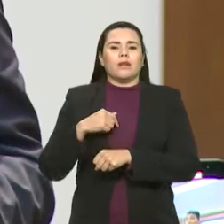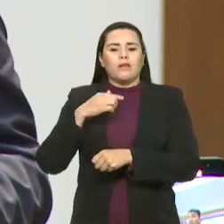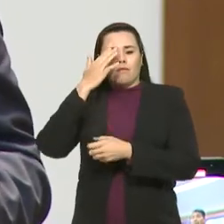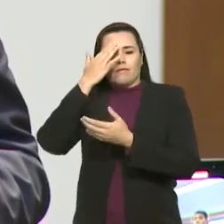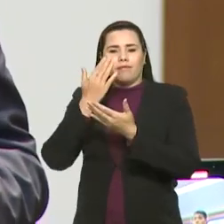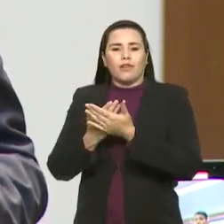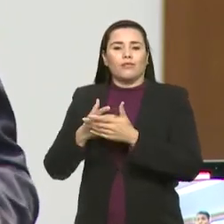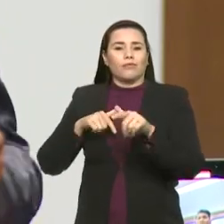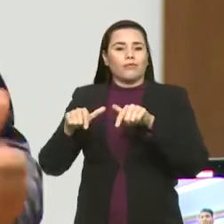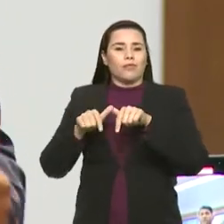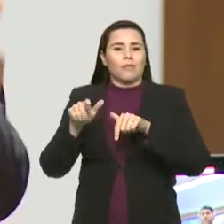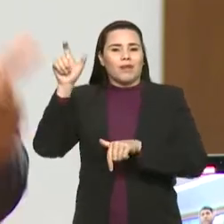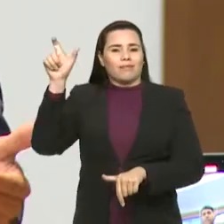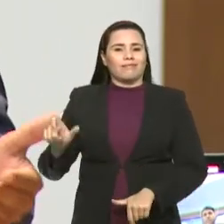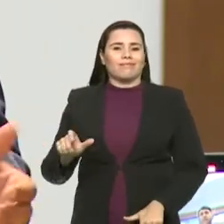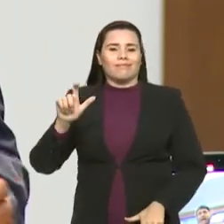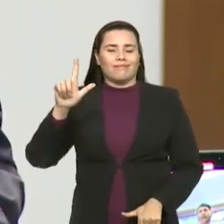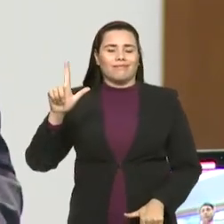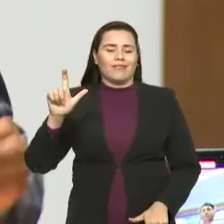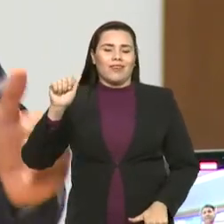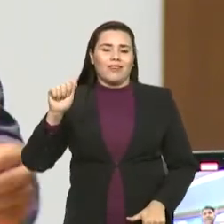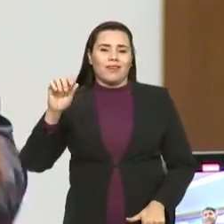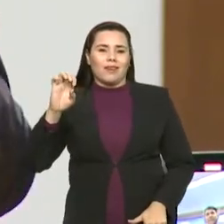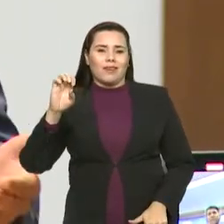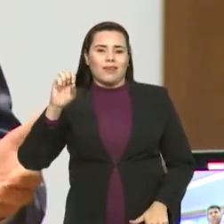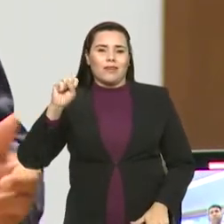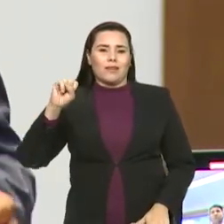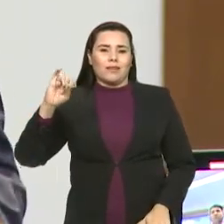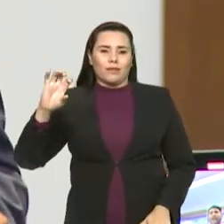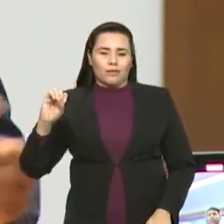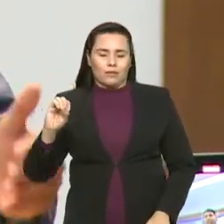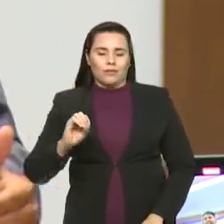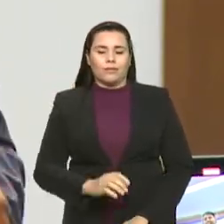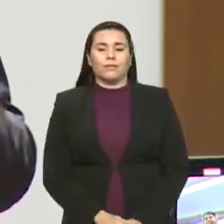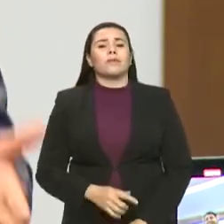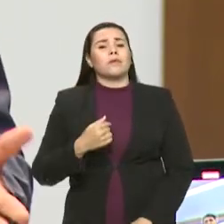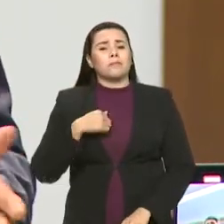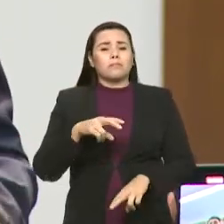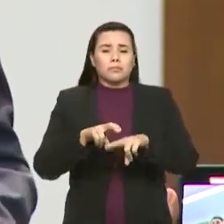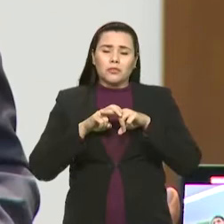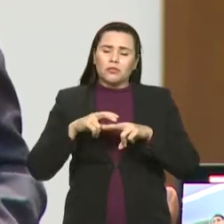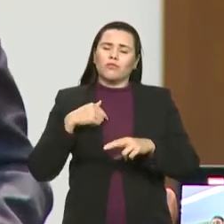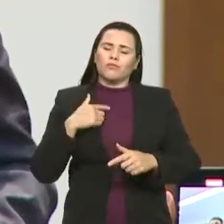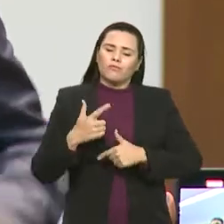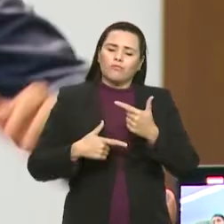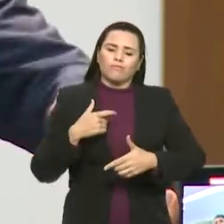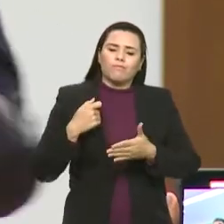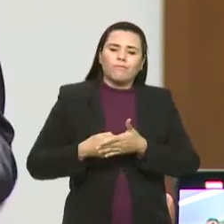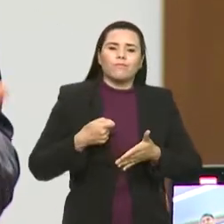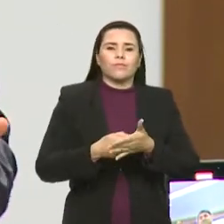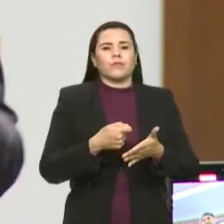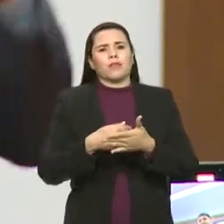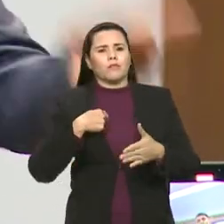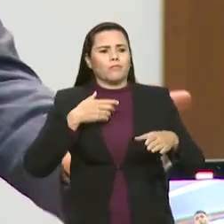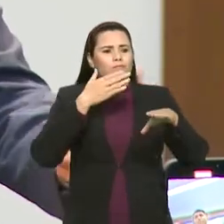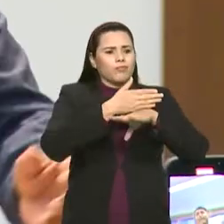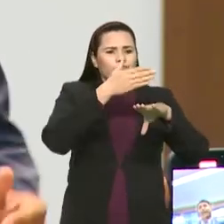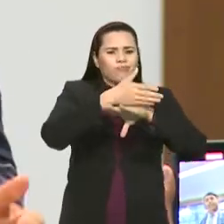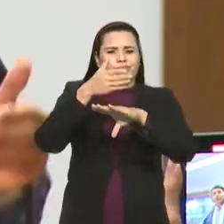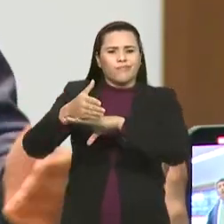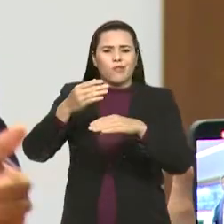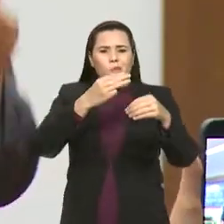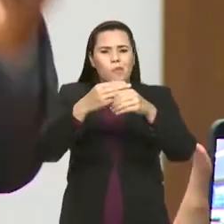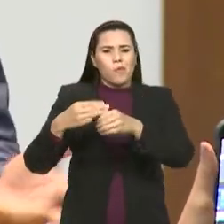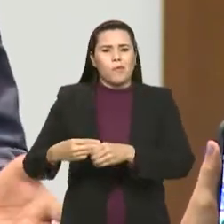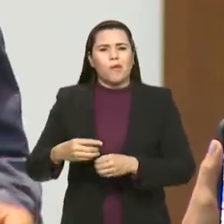que o deputado Hélito do Curso tem se empenhado, tem se esforçado, tem se dedicado, tem empenhado a sua